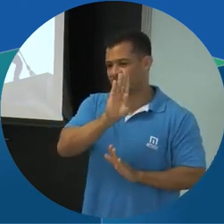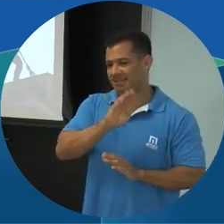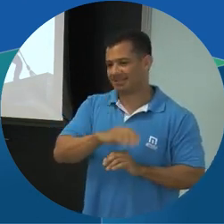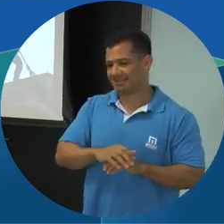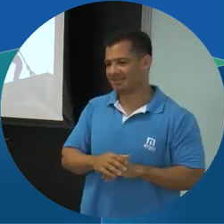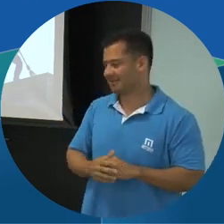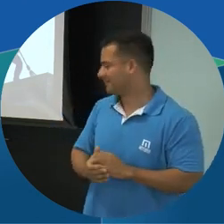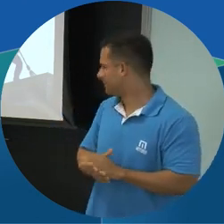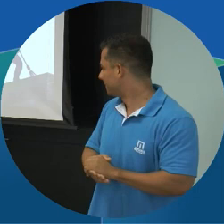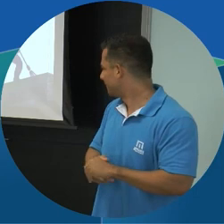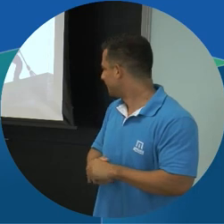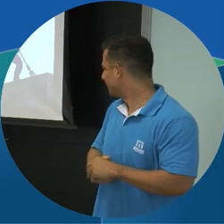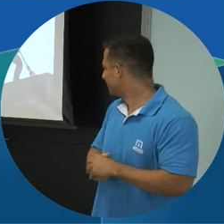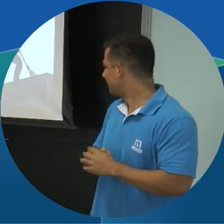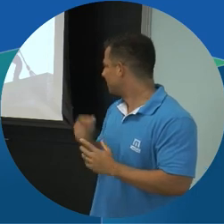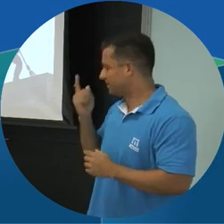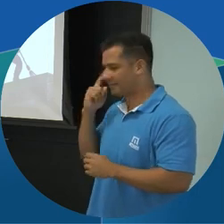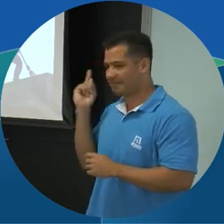está olhando aqui, né?